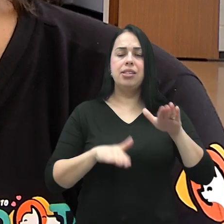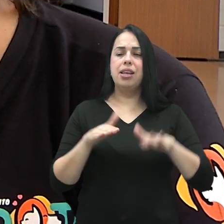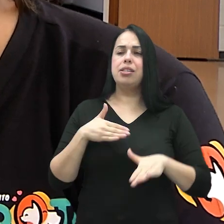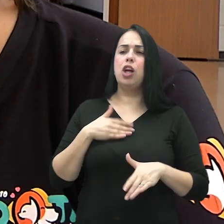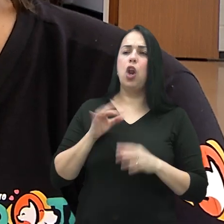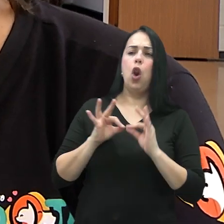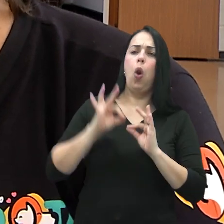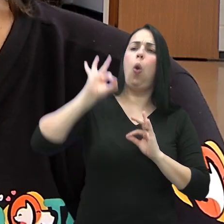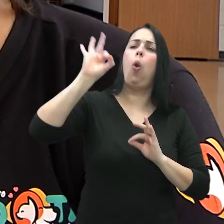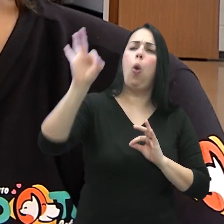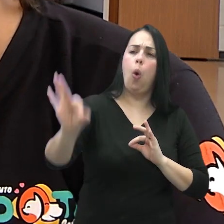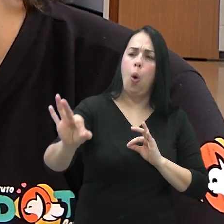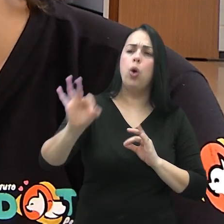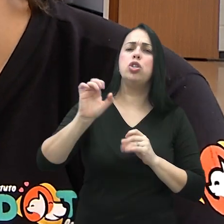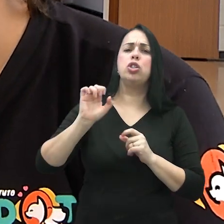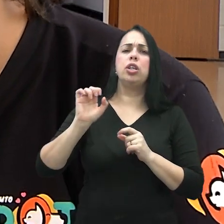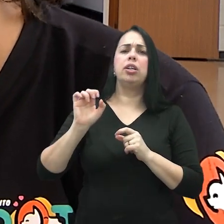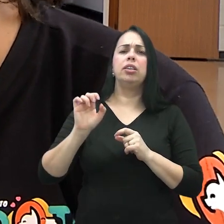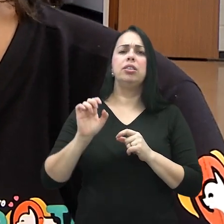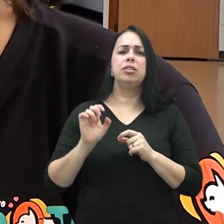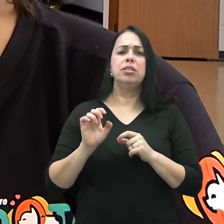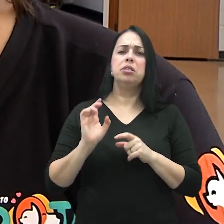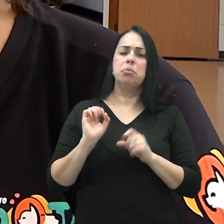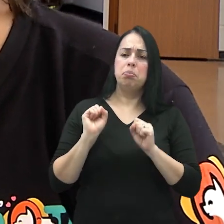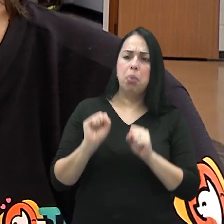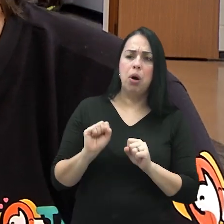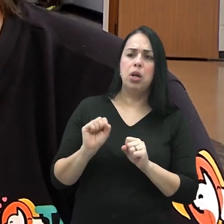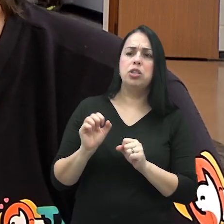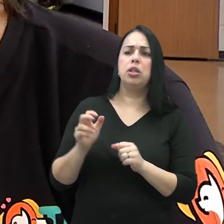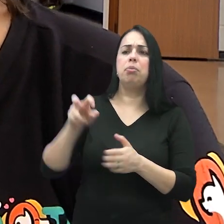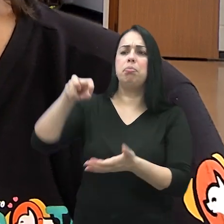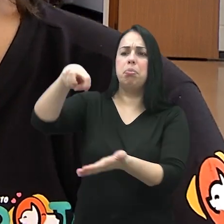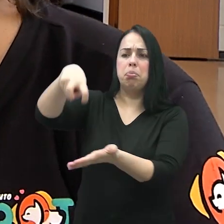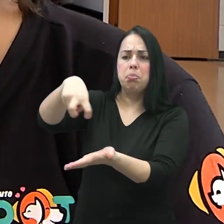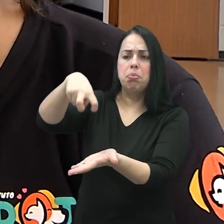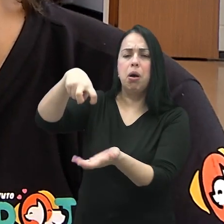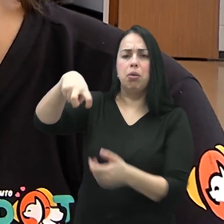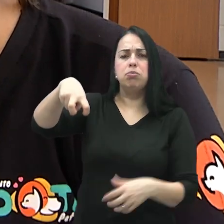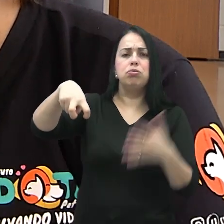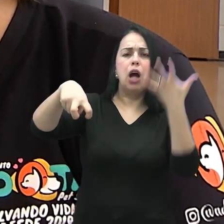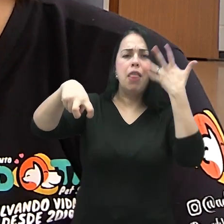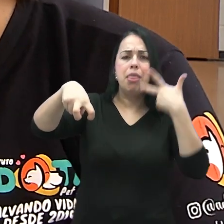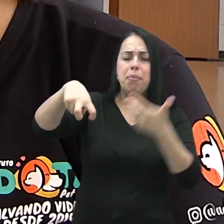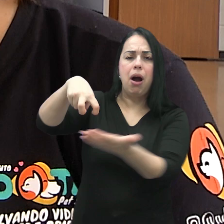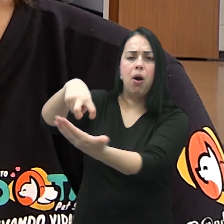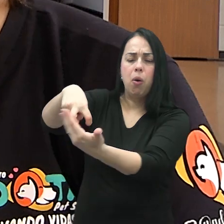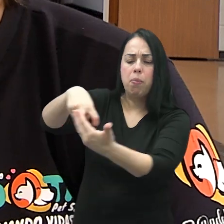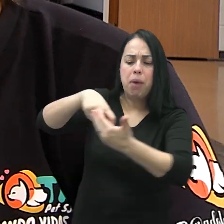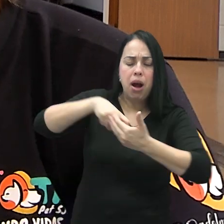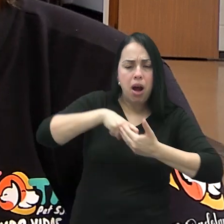em locais, em periferia, em locais que a gente possa estar trazendo mais